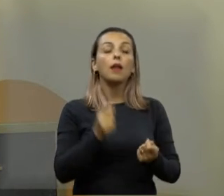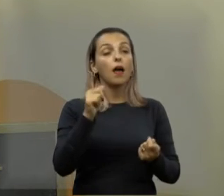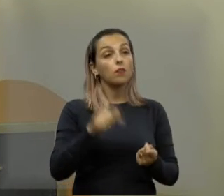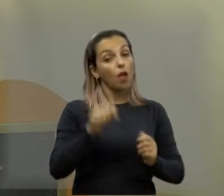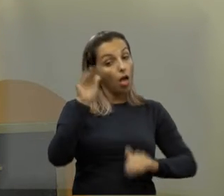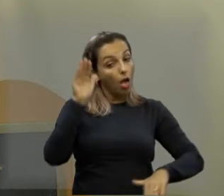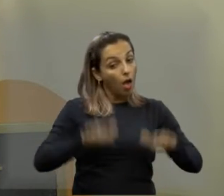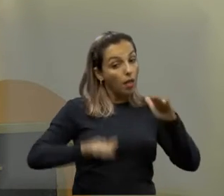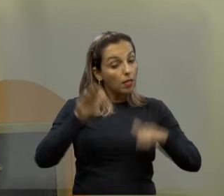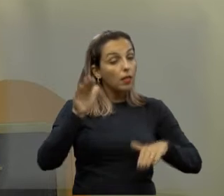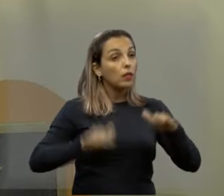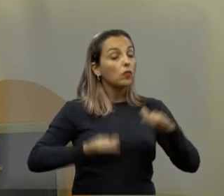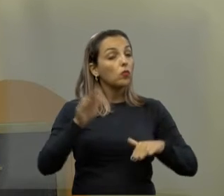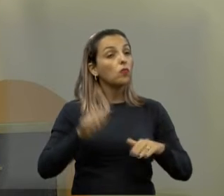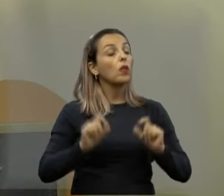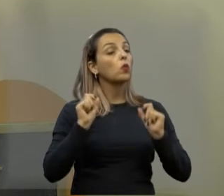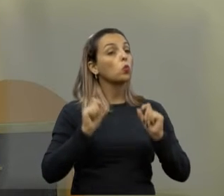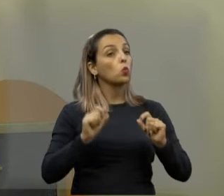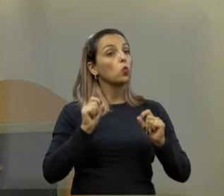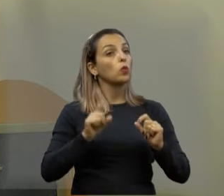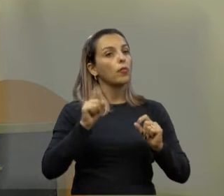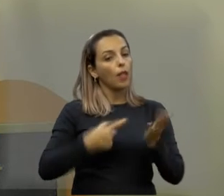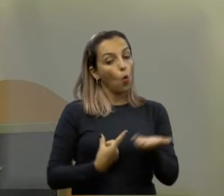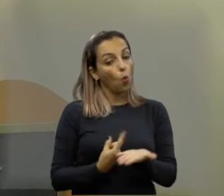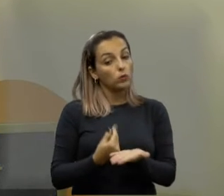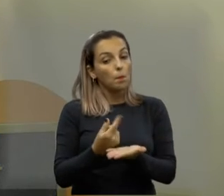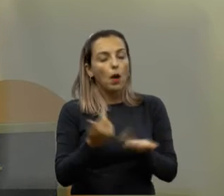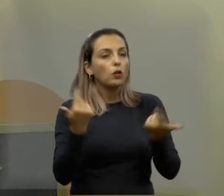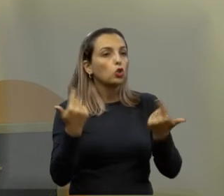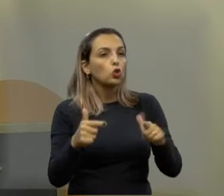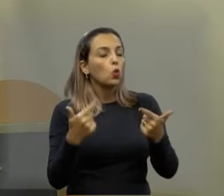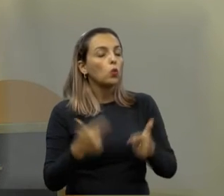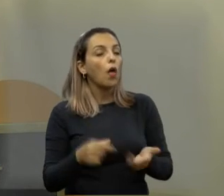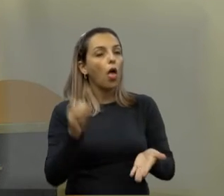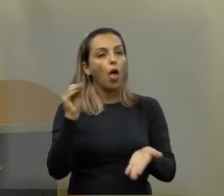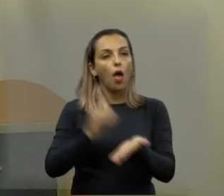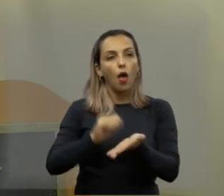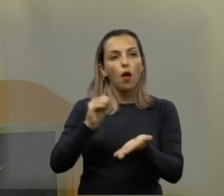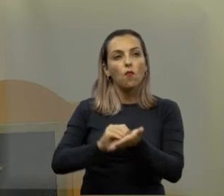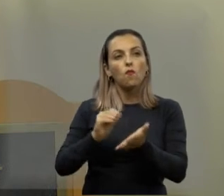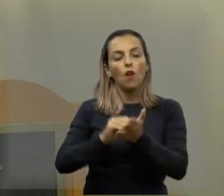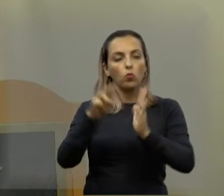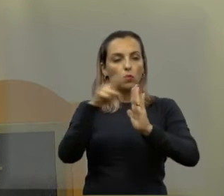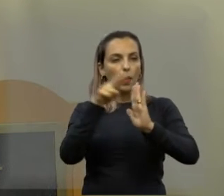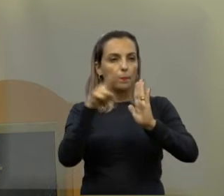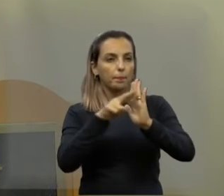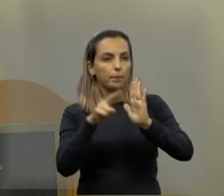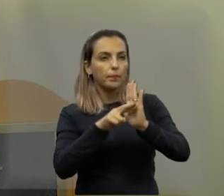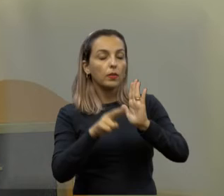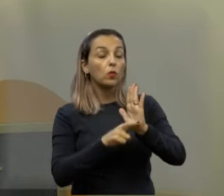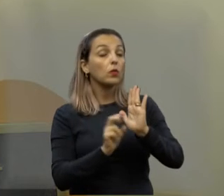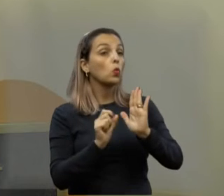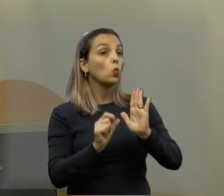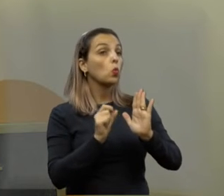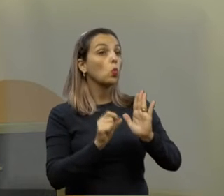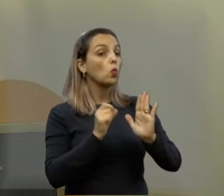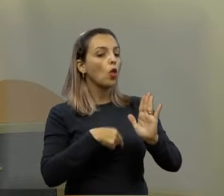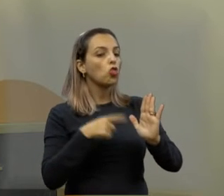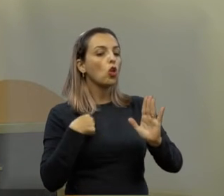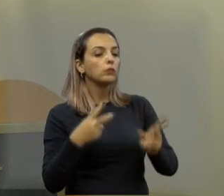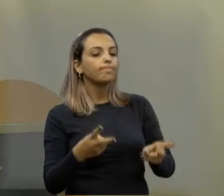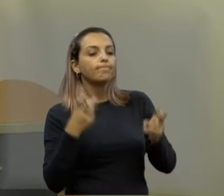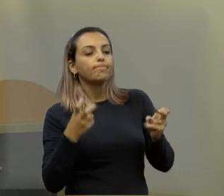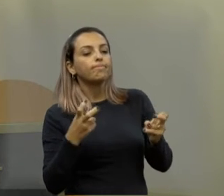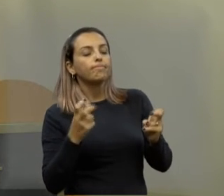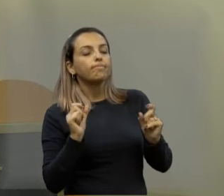muitas vezes pela máquina pela falta de orçamento pela falta de regramentos a gente se